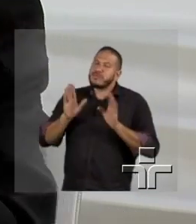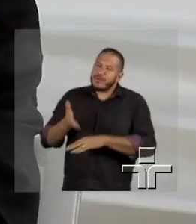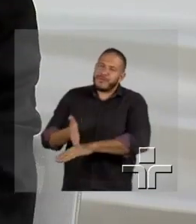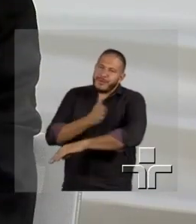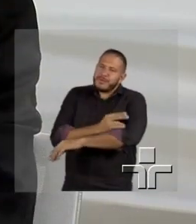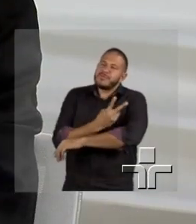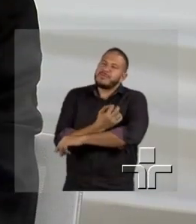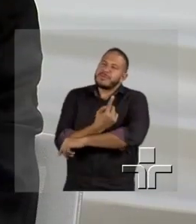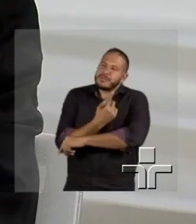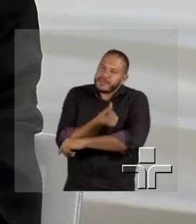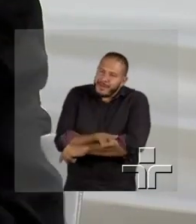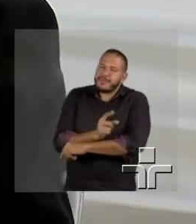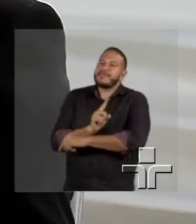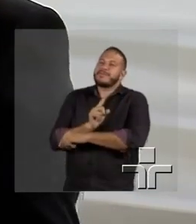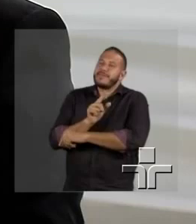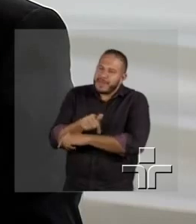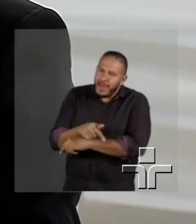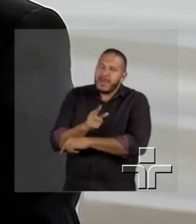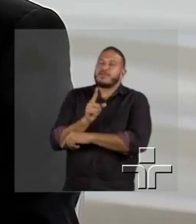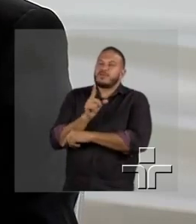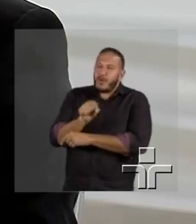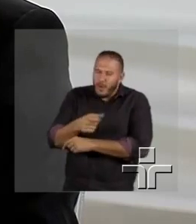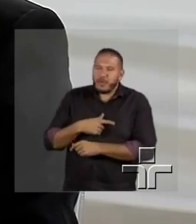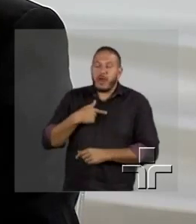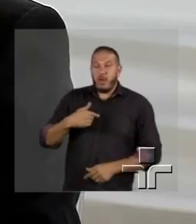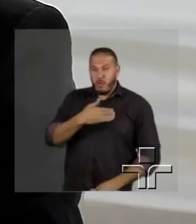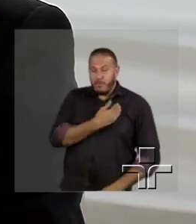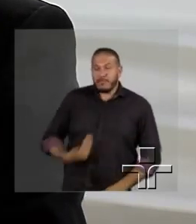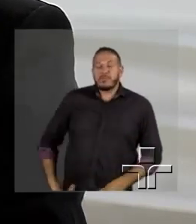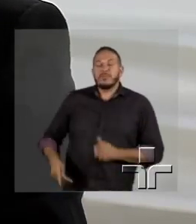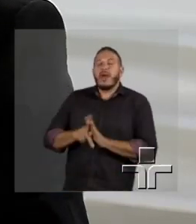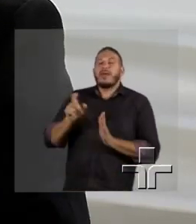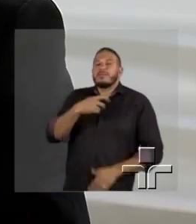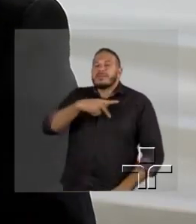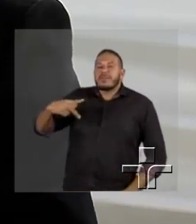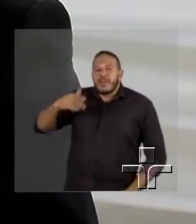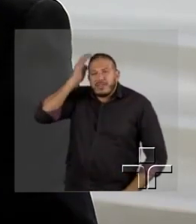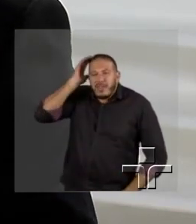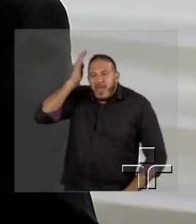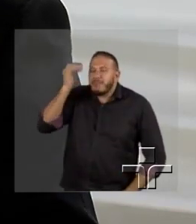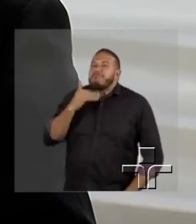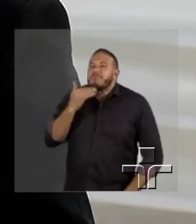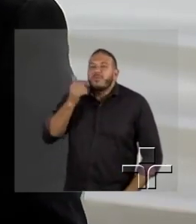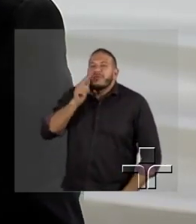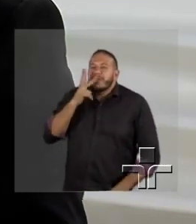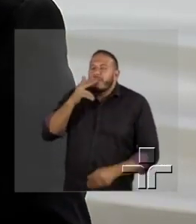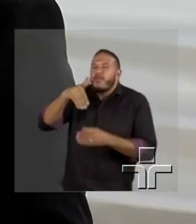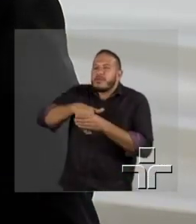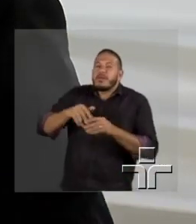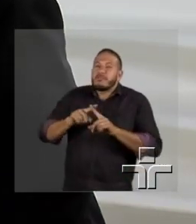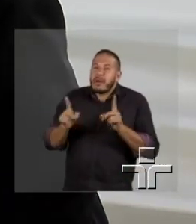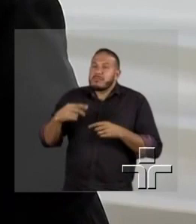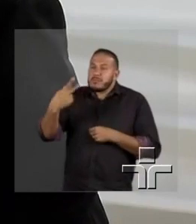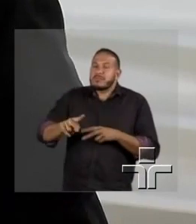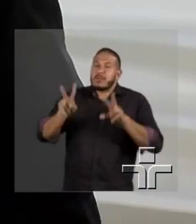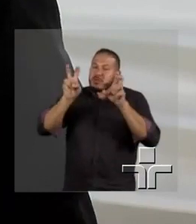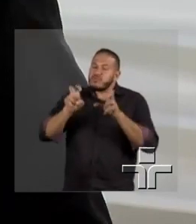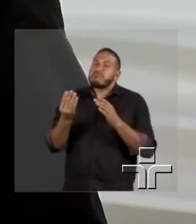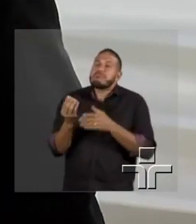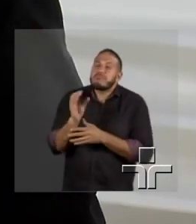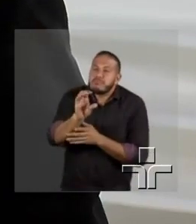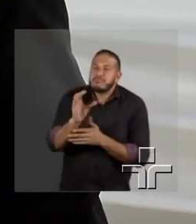coisas absurdas, de desgraça, né? E que, para mim, Congo e Haiti, assim, algo... Então, a